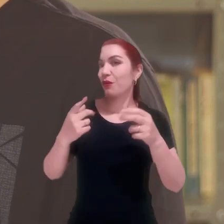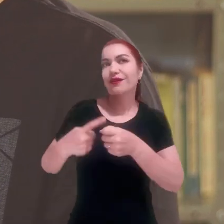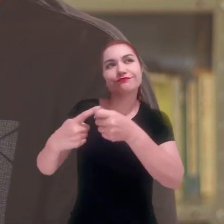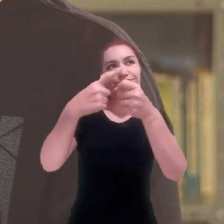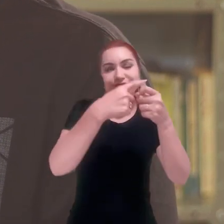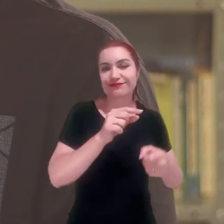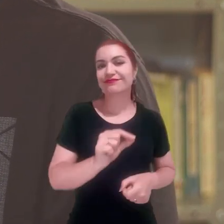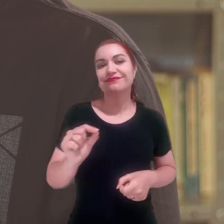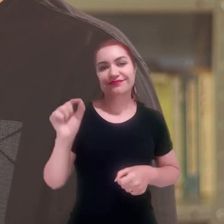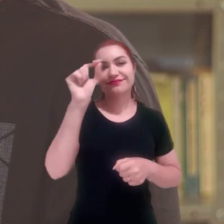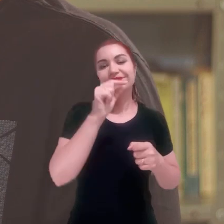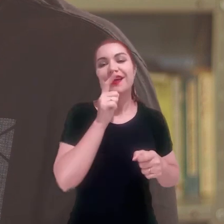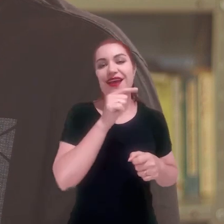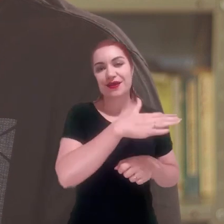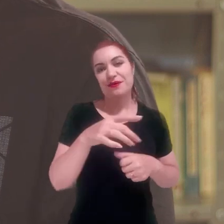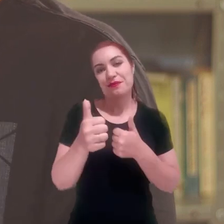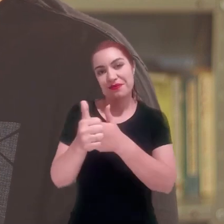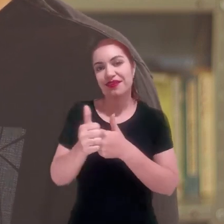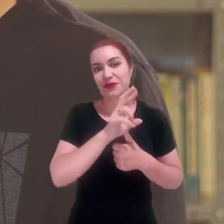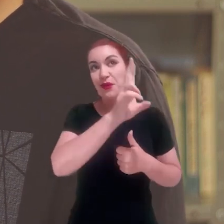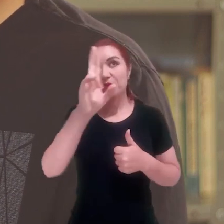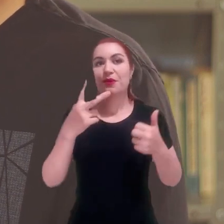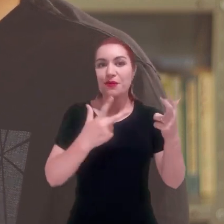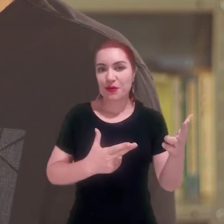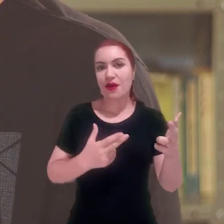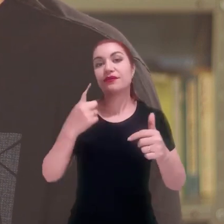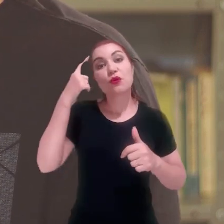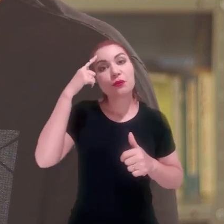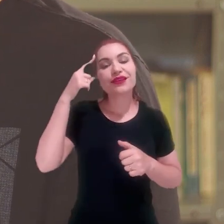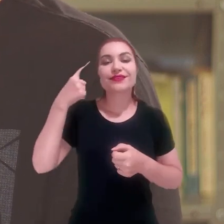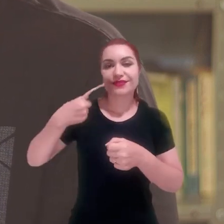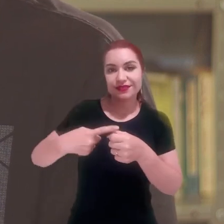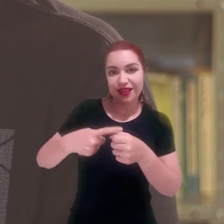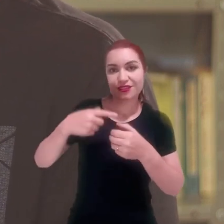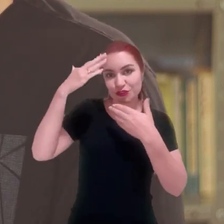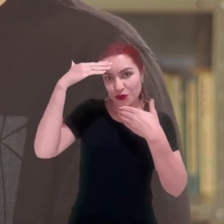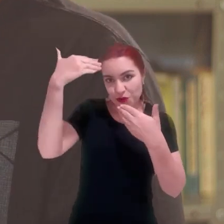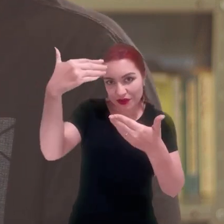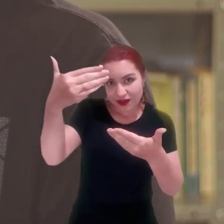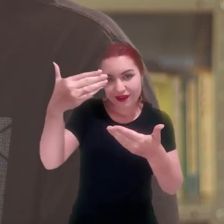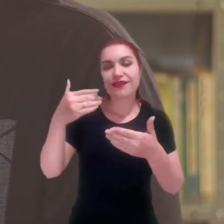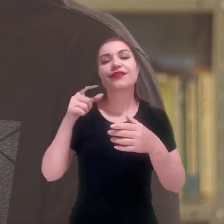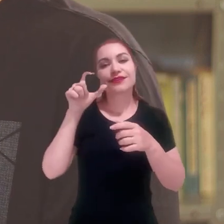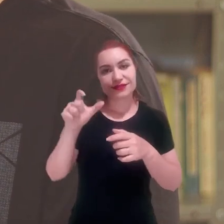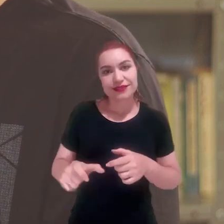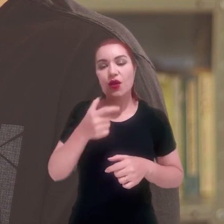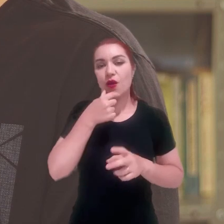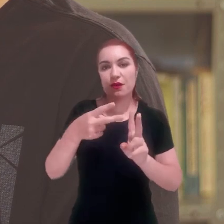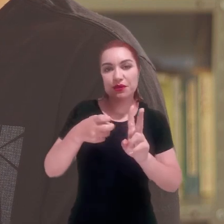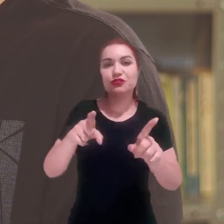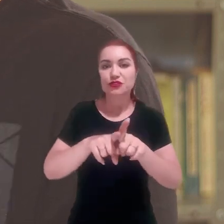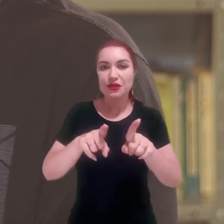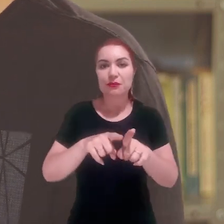país ganham o nome do rio que ela está do lado. Então, muita gente pensa que o nome da cidade homenageia São Cepé, homenageia de fato, mas